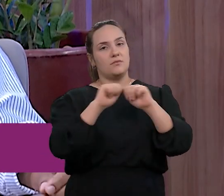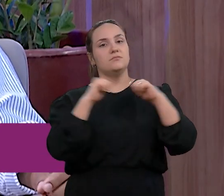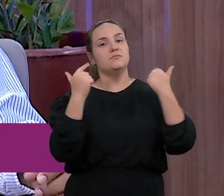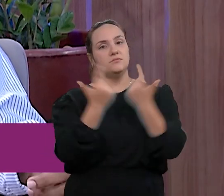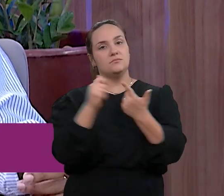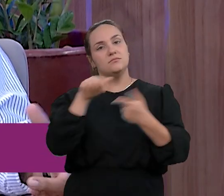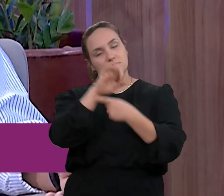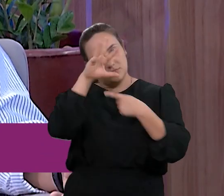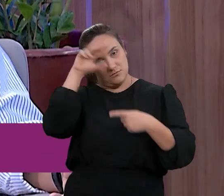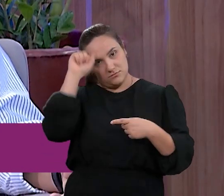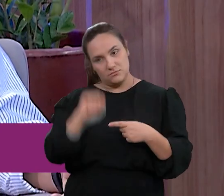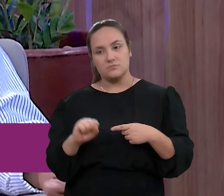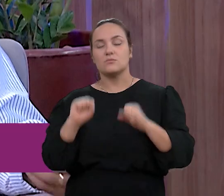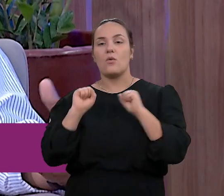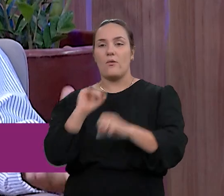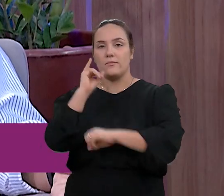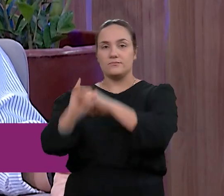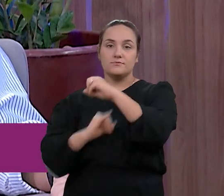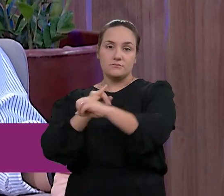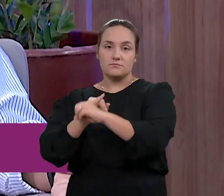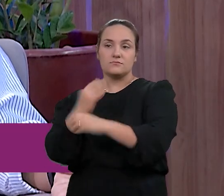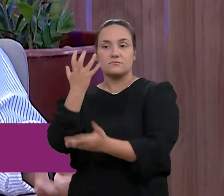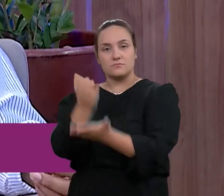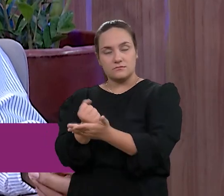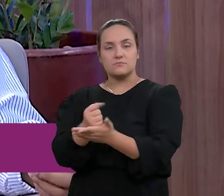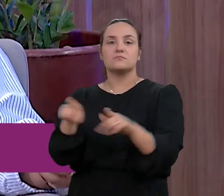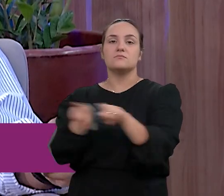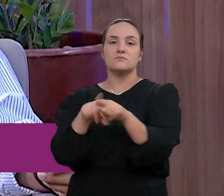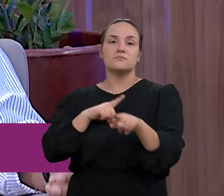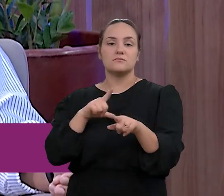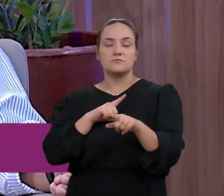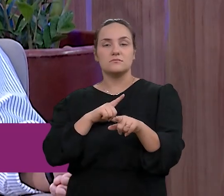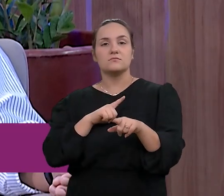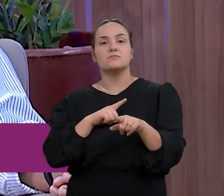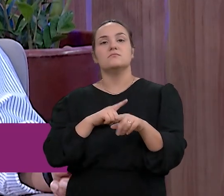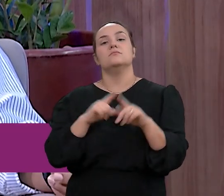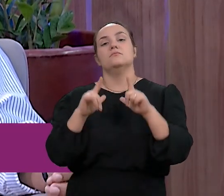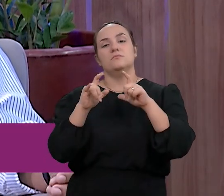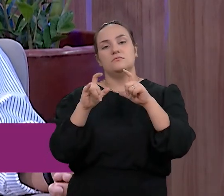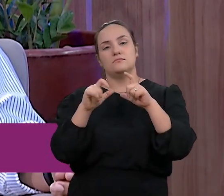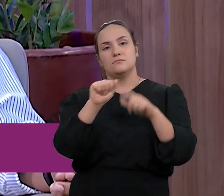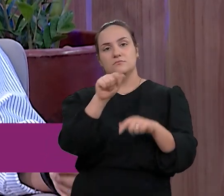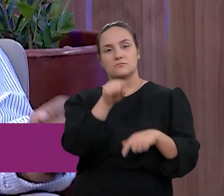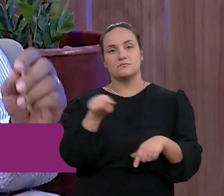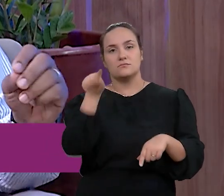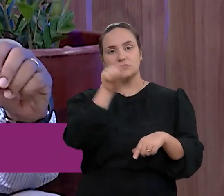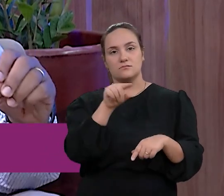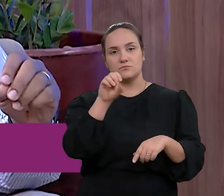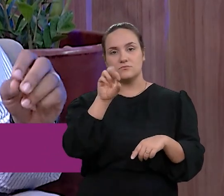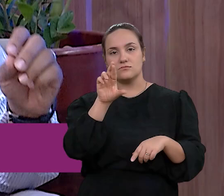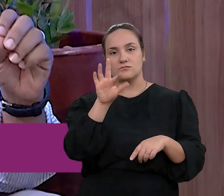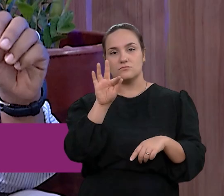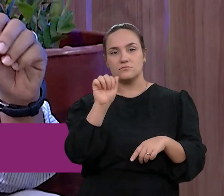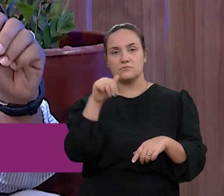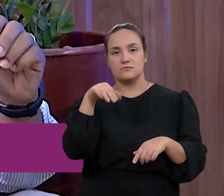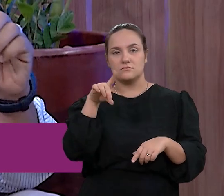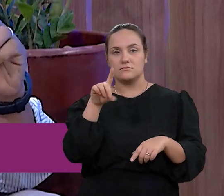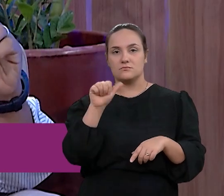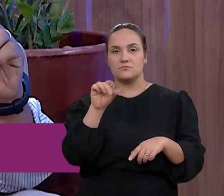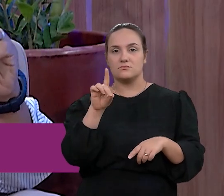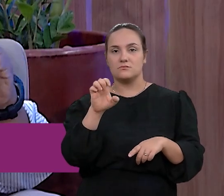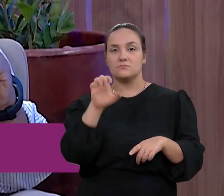do Sul e ele será transmitido online e ficará gravado nós temos um endereço na rede social no Instagram que é @